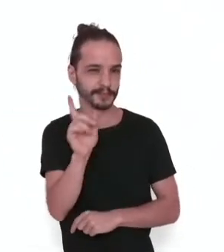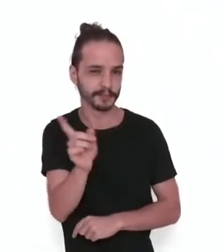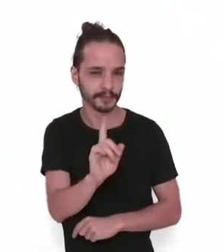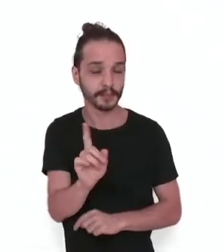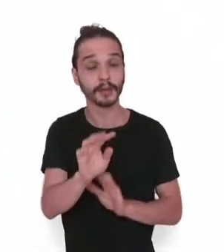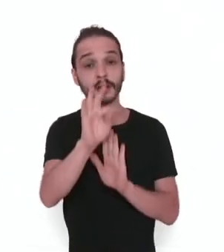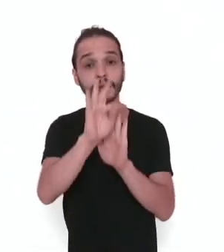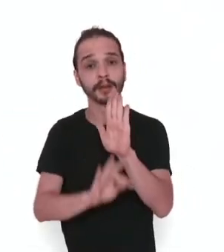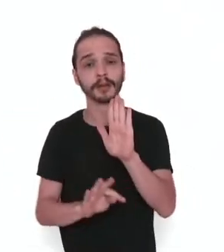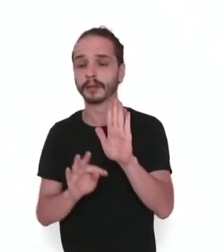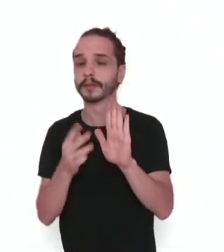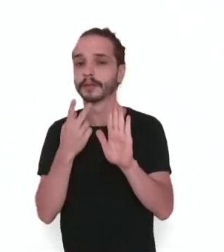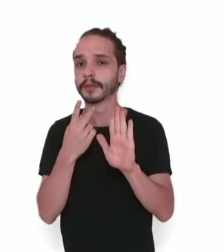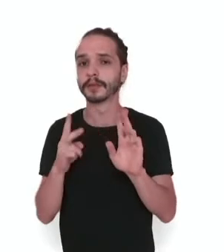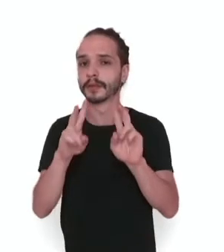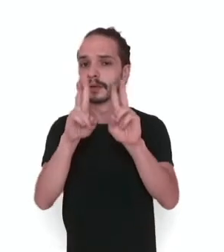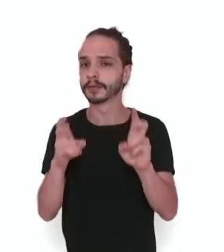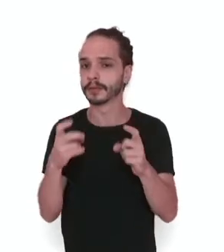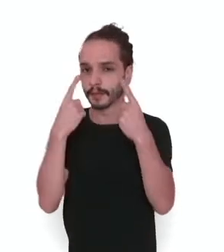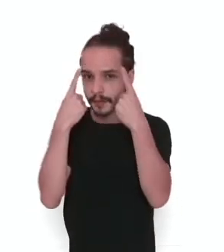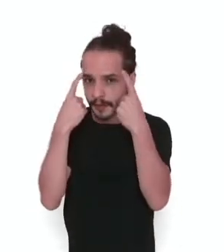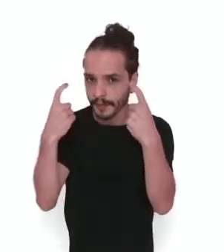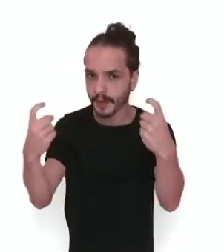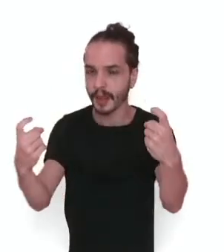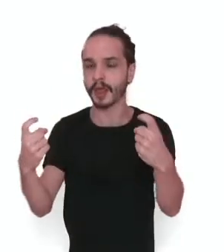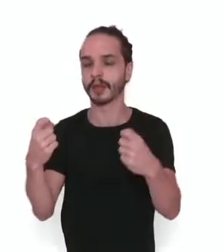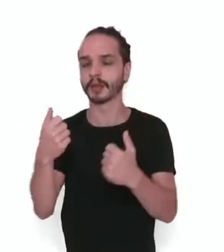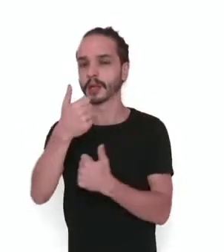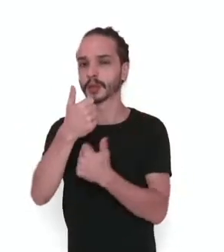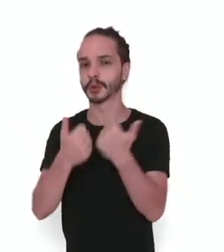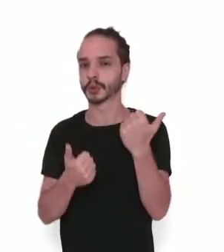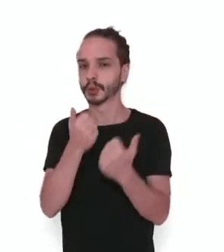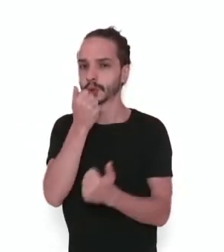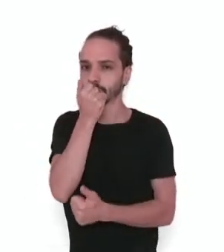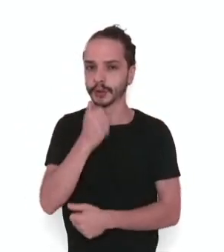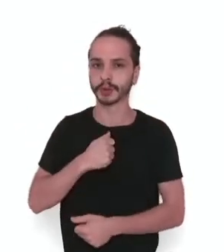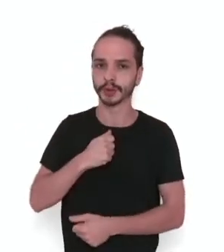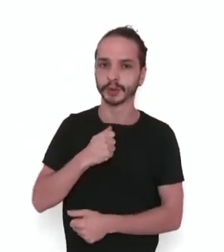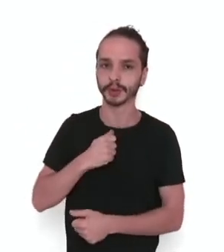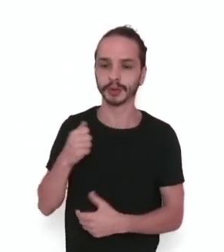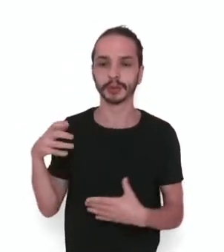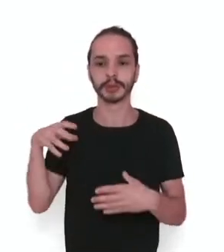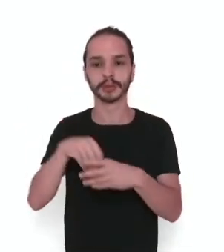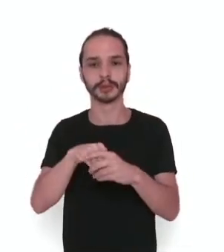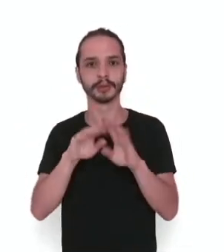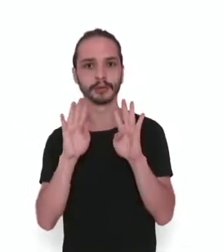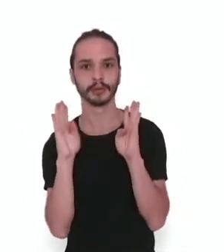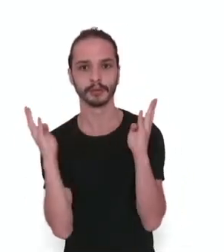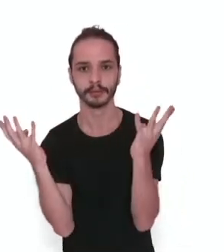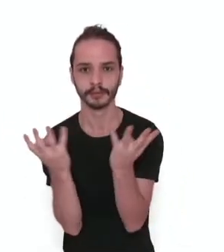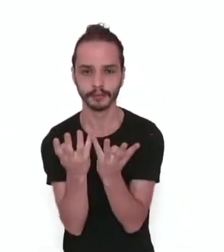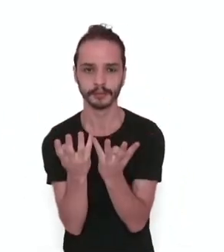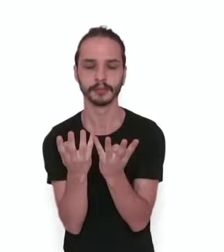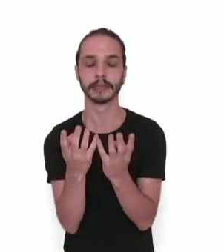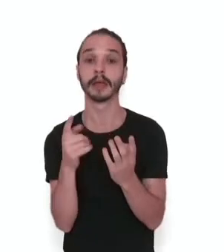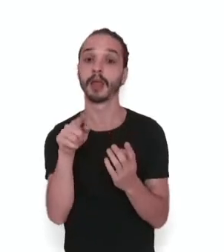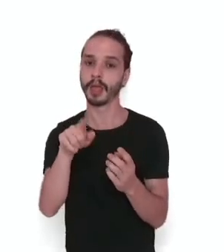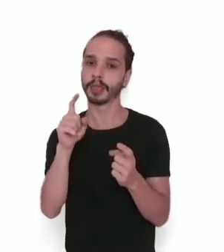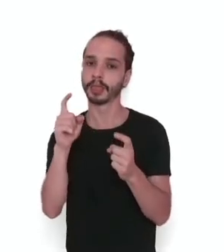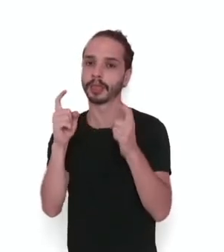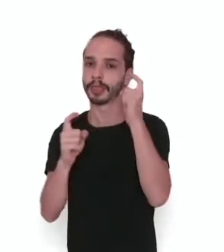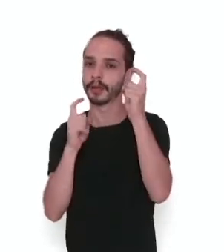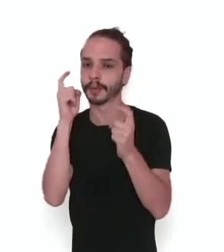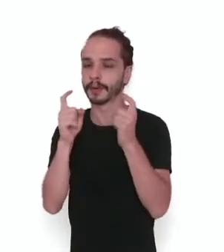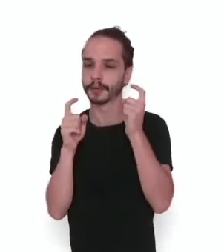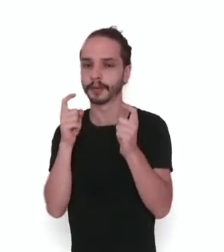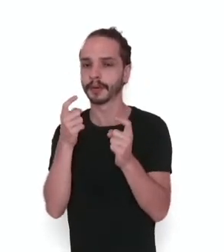se refere à violência dos torcedores dentro e fora dos estádios, né? Então esse é o tema de preocupação a partir do qual alguém vai